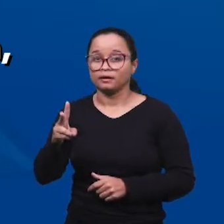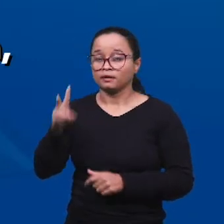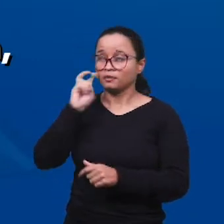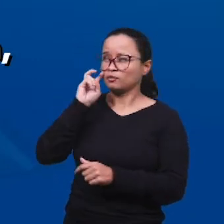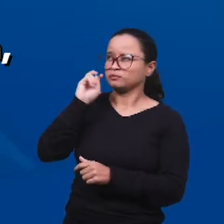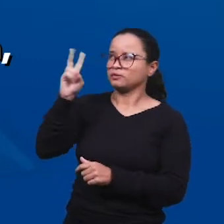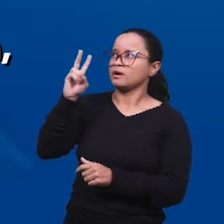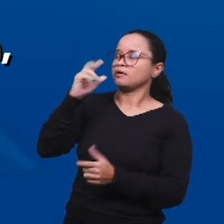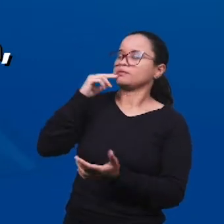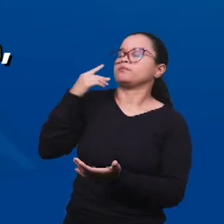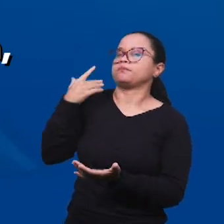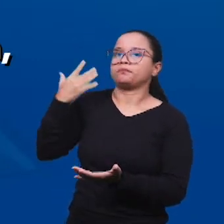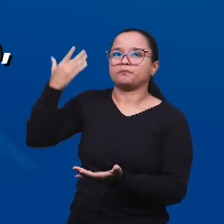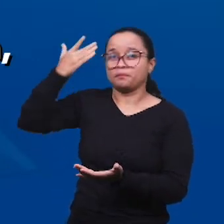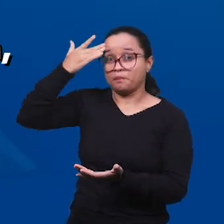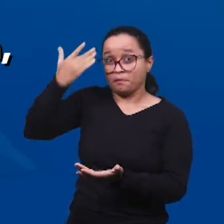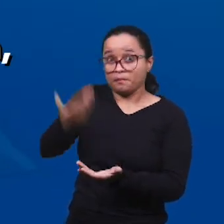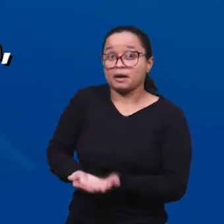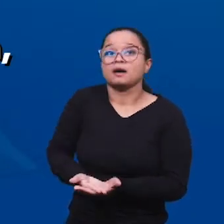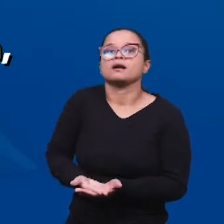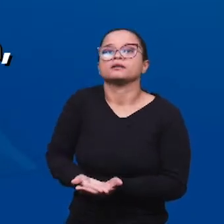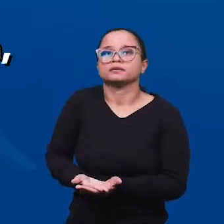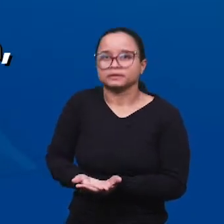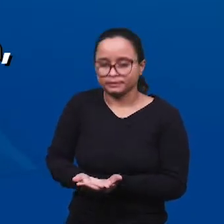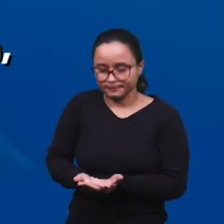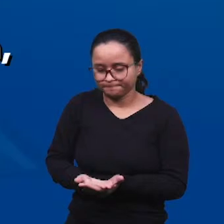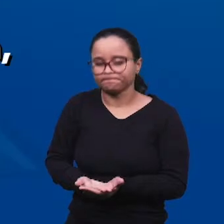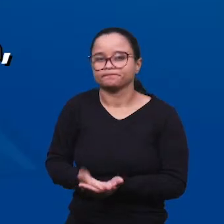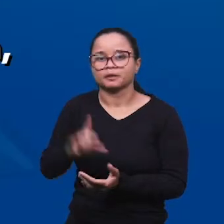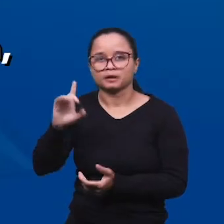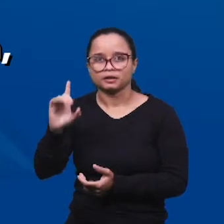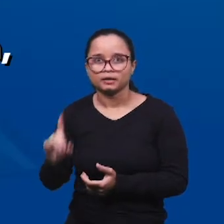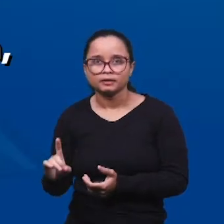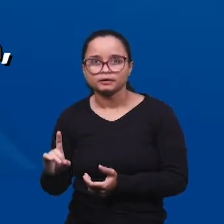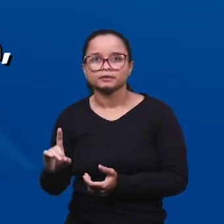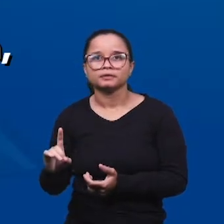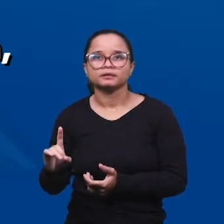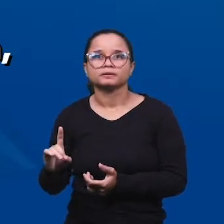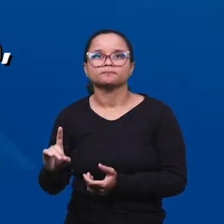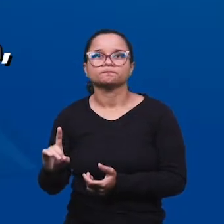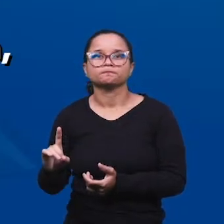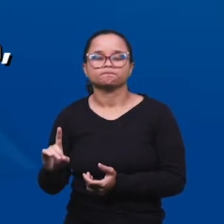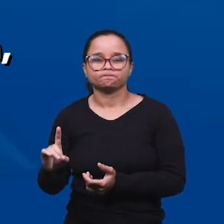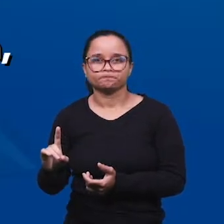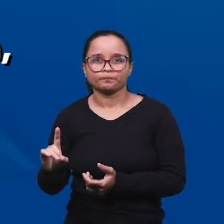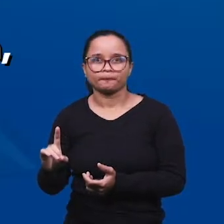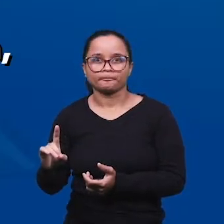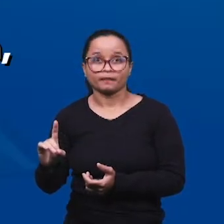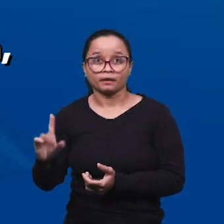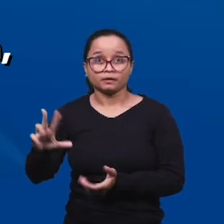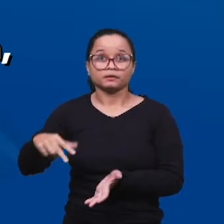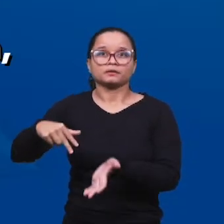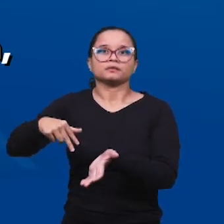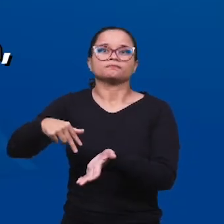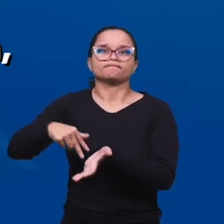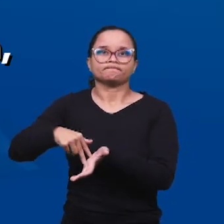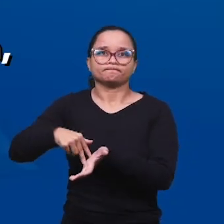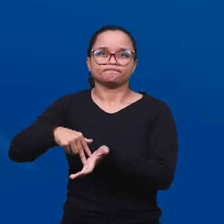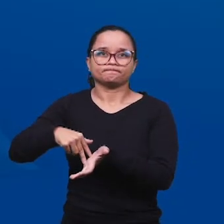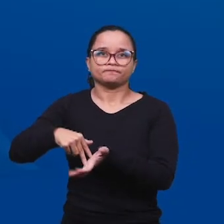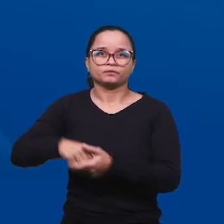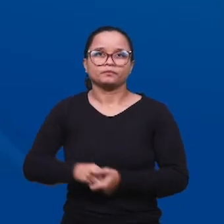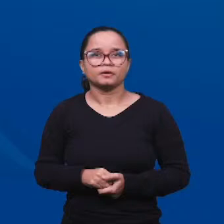suoi piedi come morto, ma egli pose la sua mano destra su di